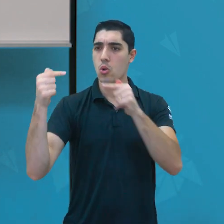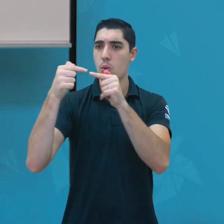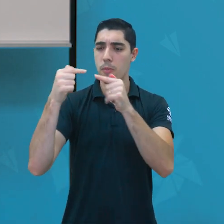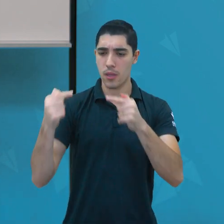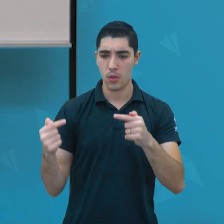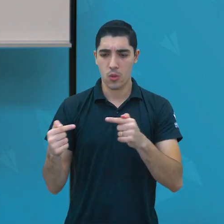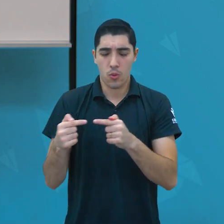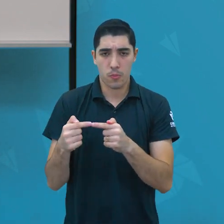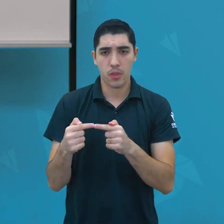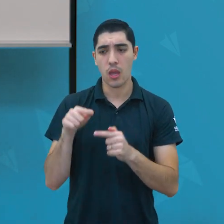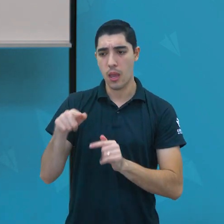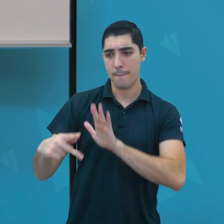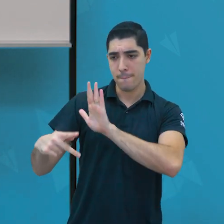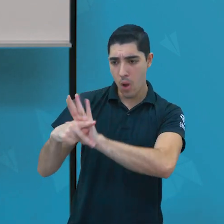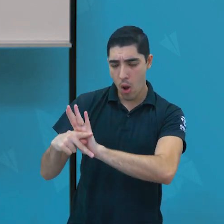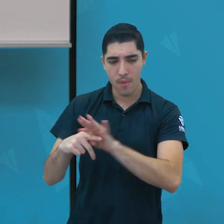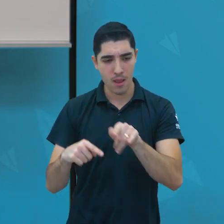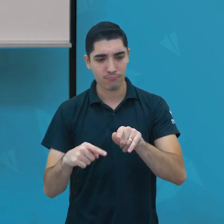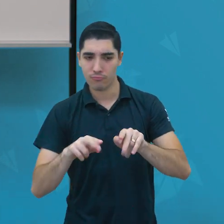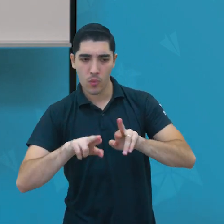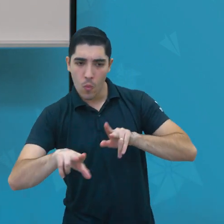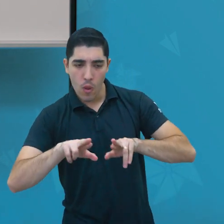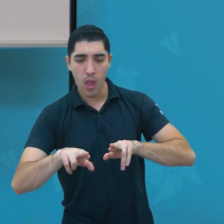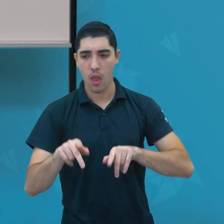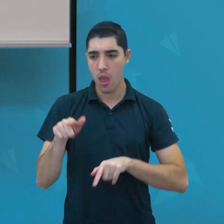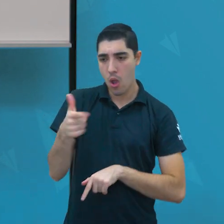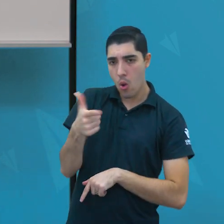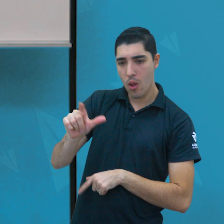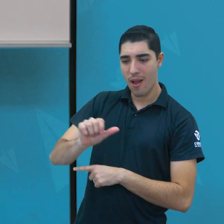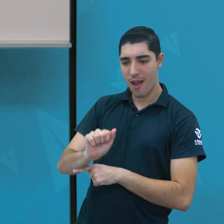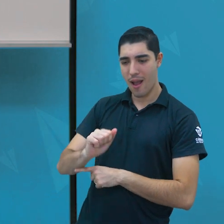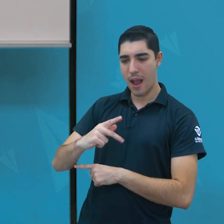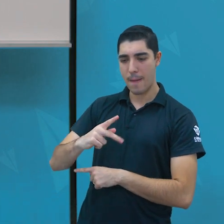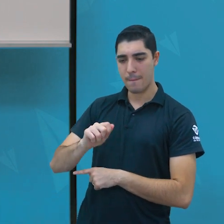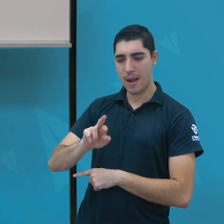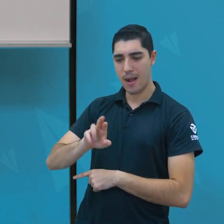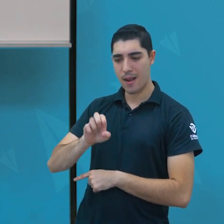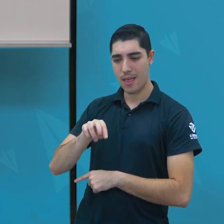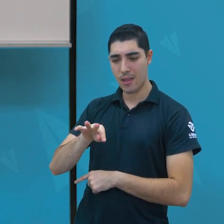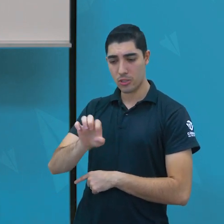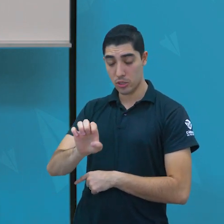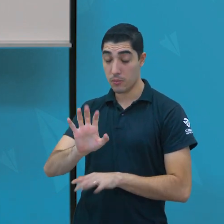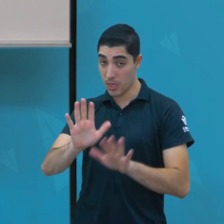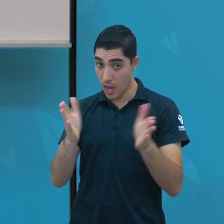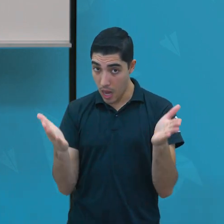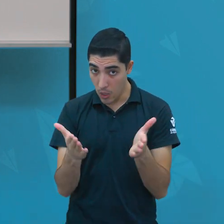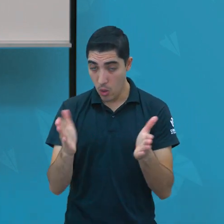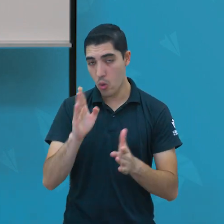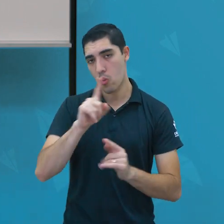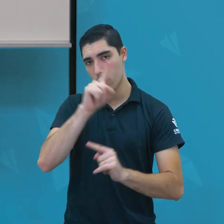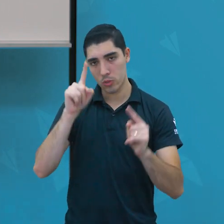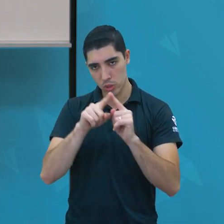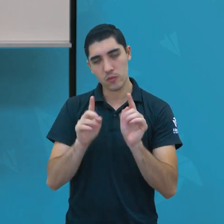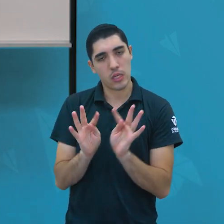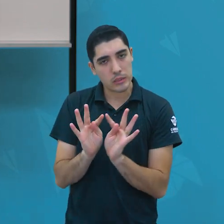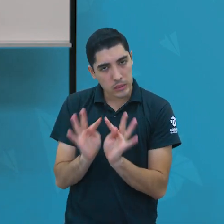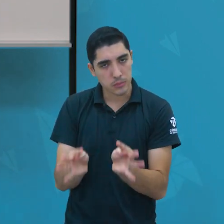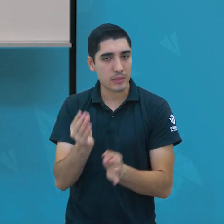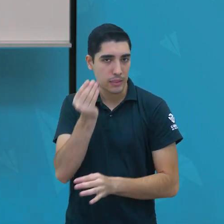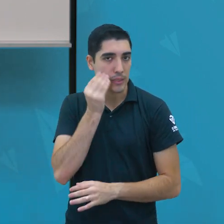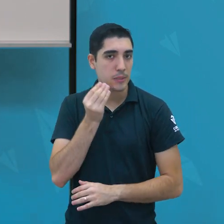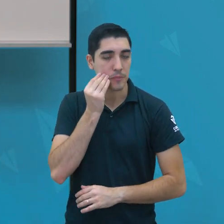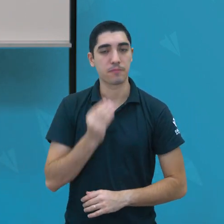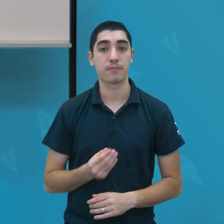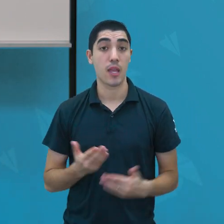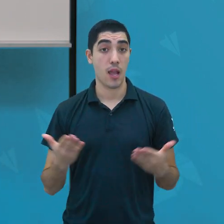também a própria, a imprópria e a aparente. Mas no momento é simplificação, tá? Para poder chegar lá. E